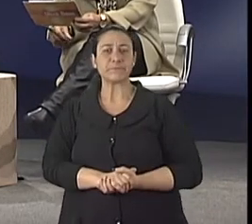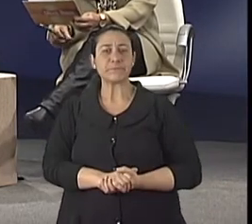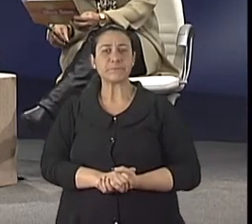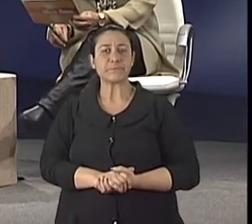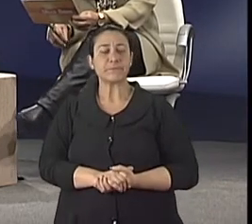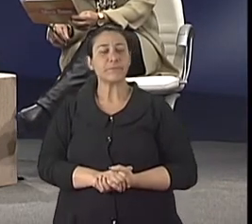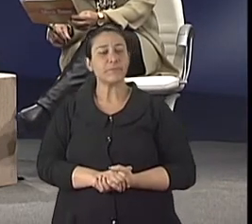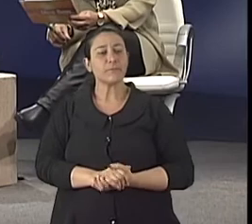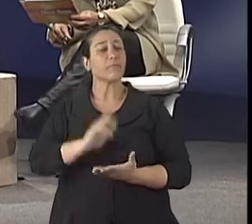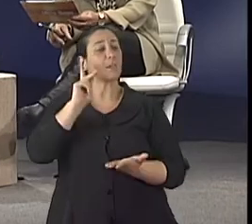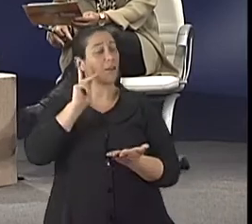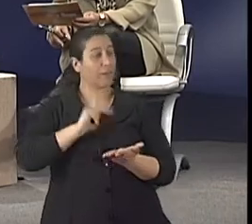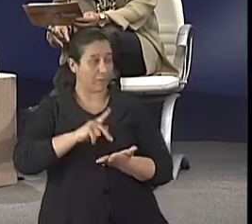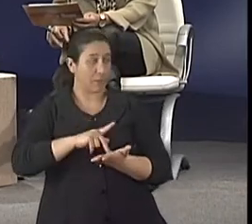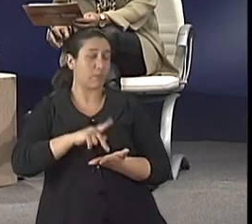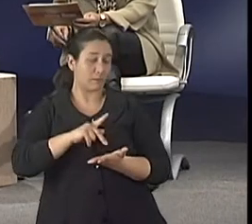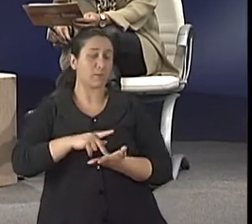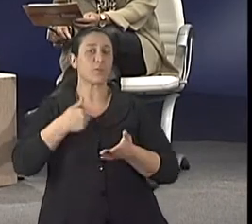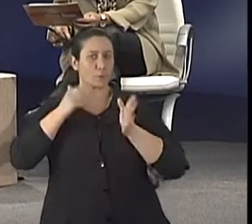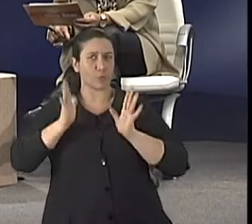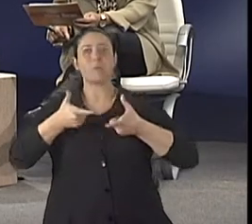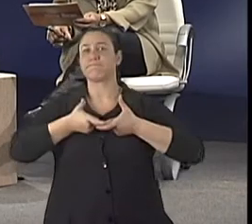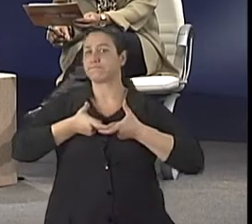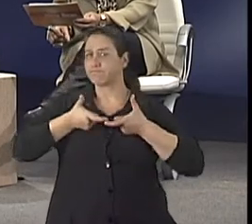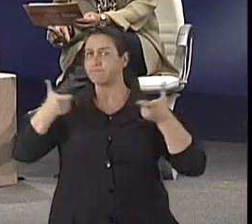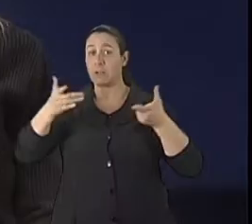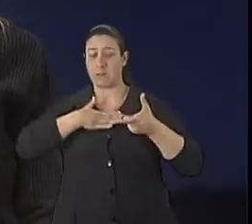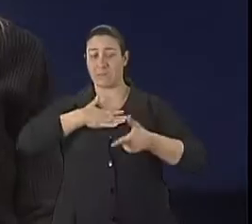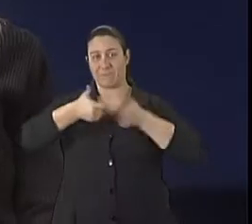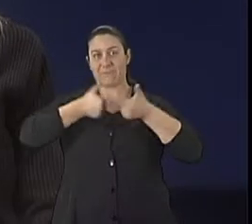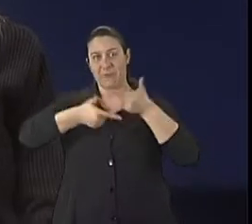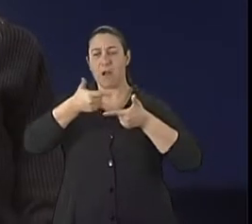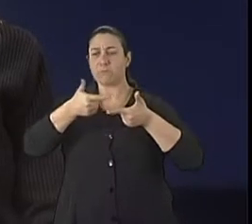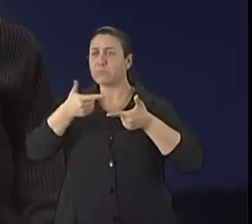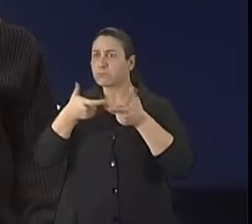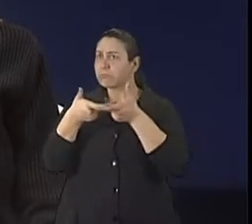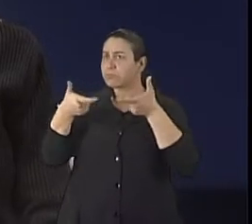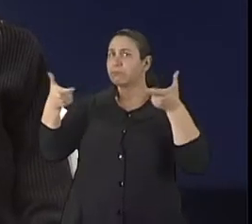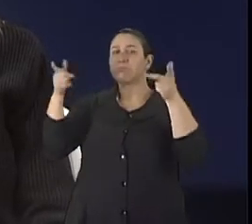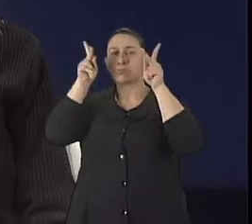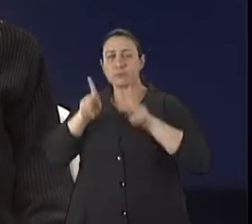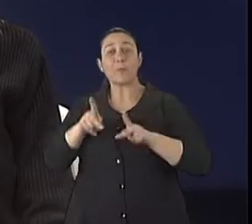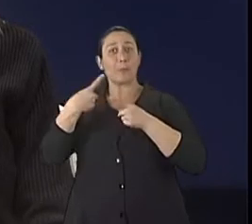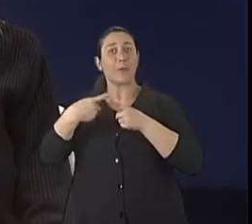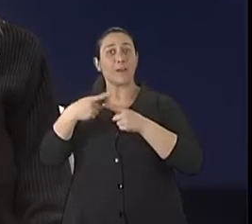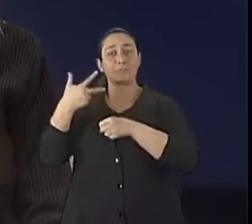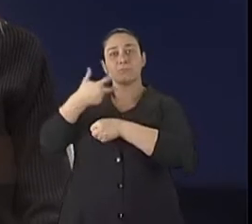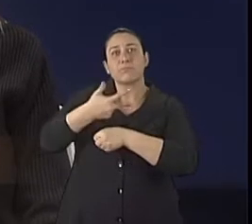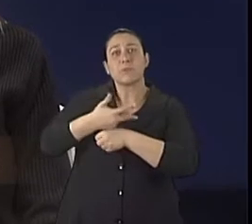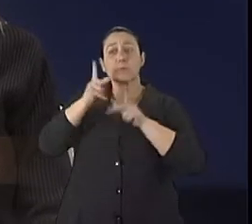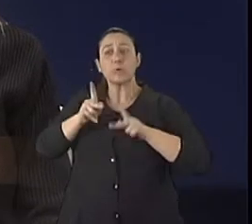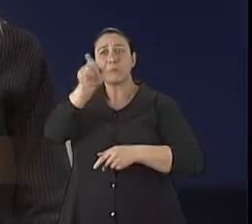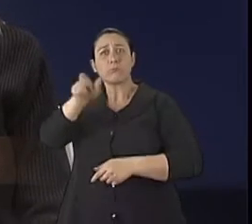Isabel, na verdade, eu tenho tido clientes cada vez mais idosos, porque na verdade a população está envelhecendo, envelhecendo muito bem e com